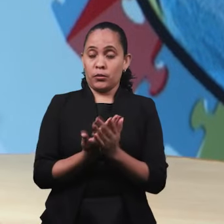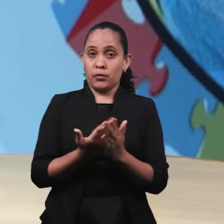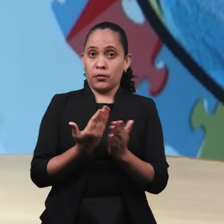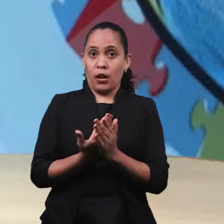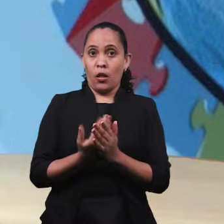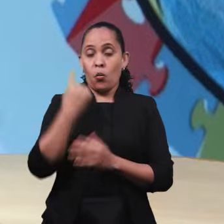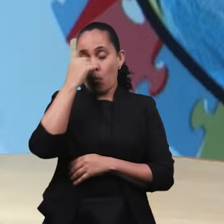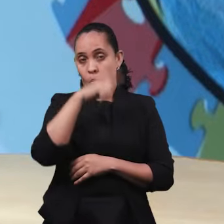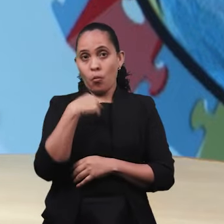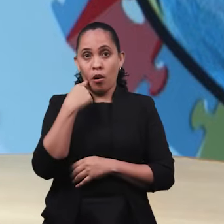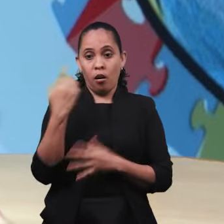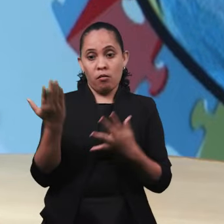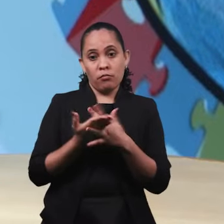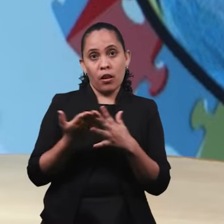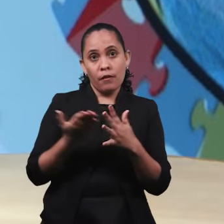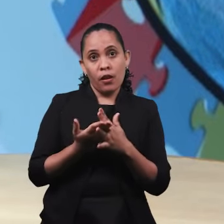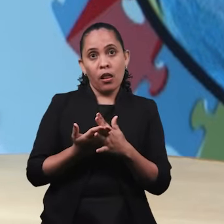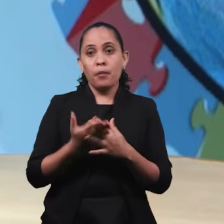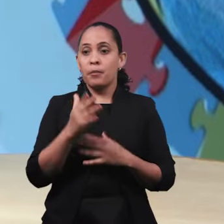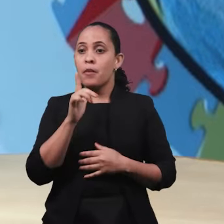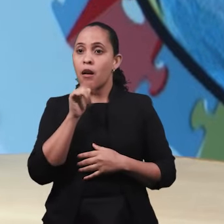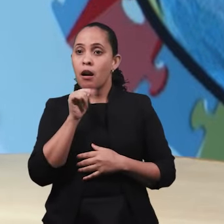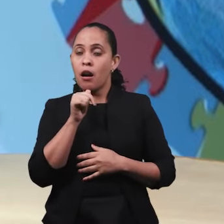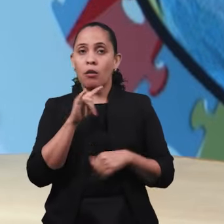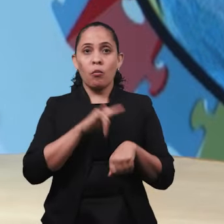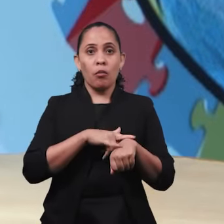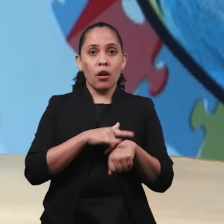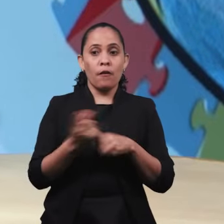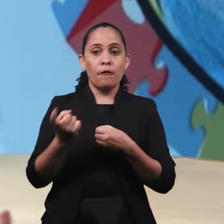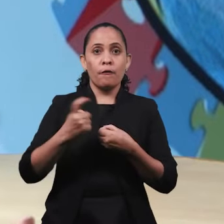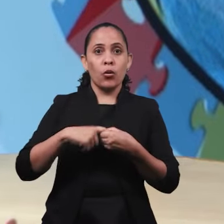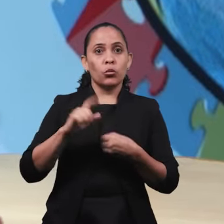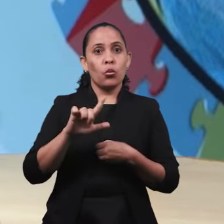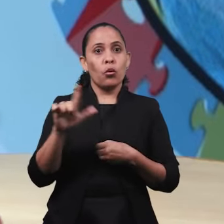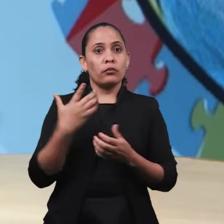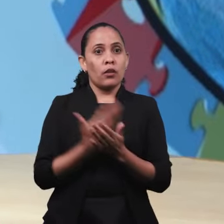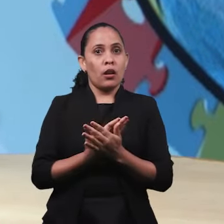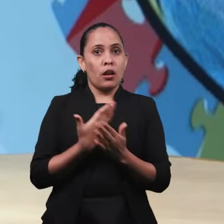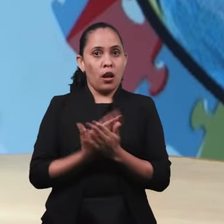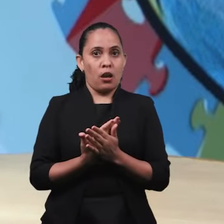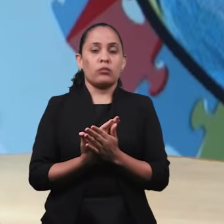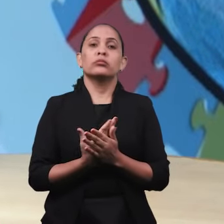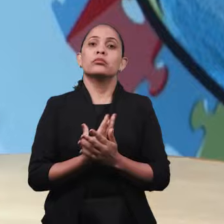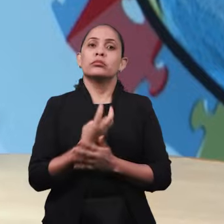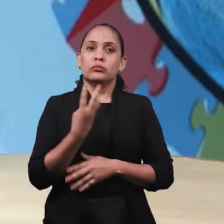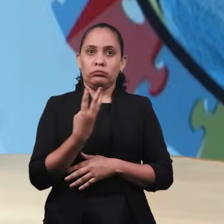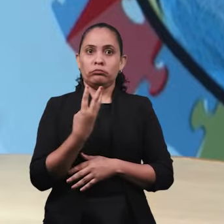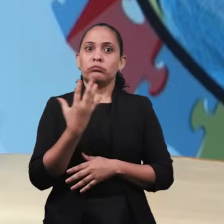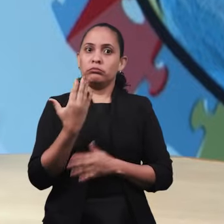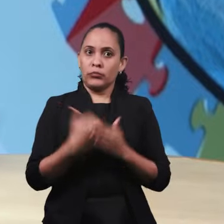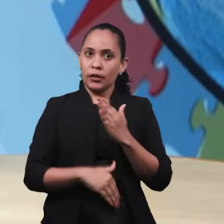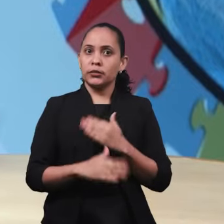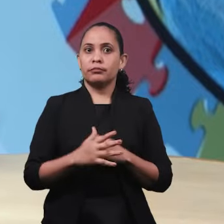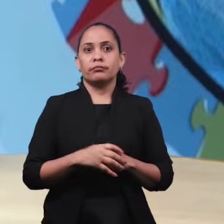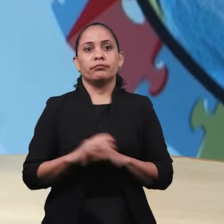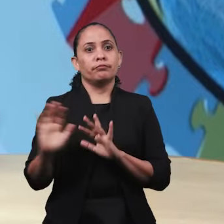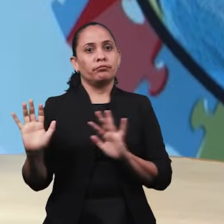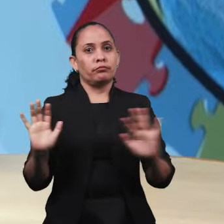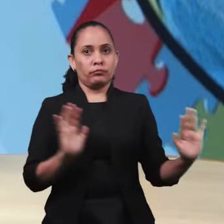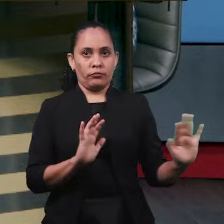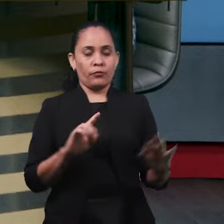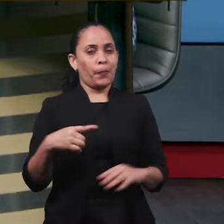uma aula em 1 hora, faz um intervalozinho para o pessoal beber uma água e daqui a pouco volta e dá outra aula. Aí já cai para 3 meses. Você